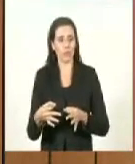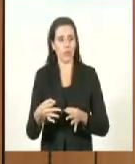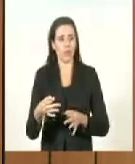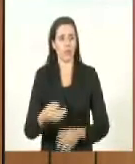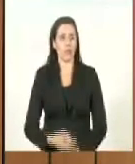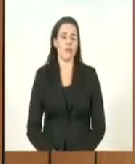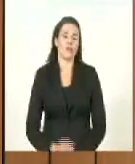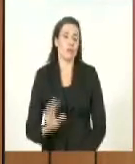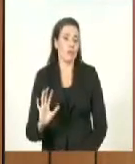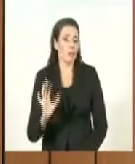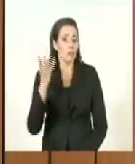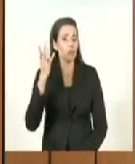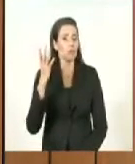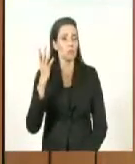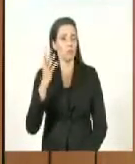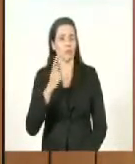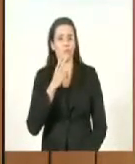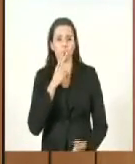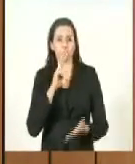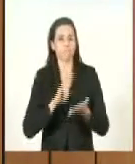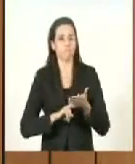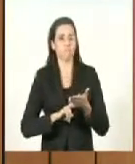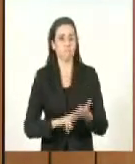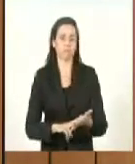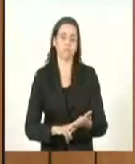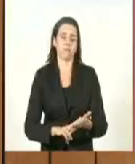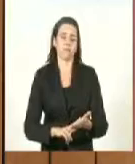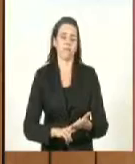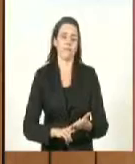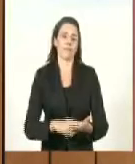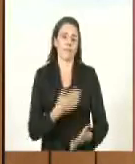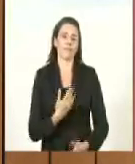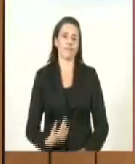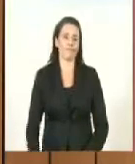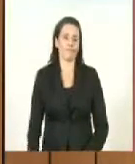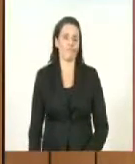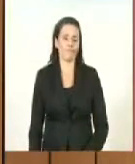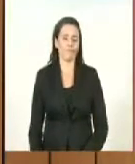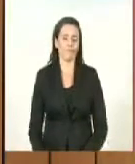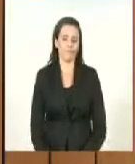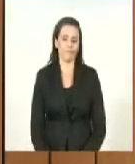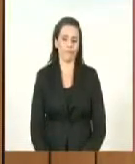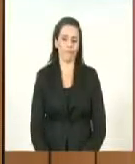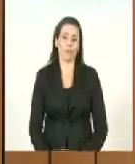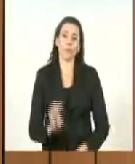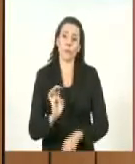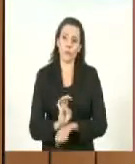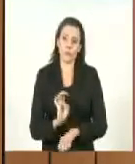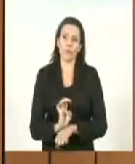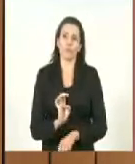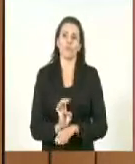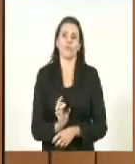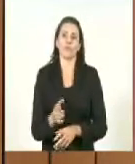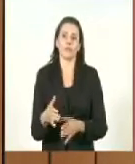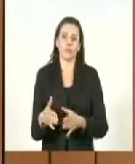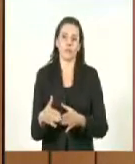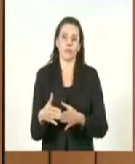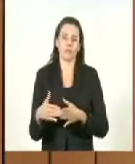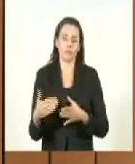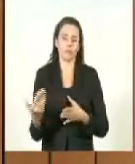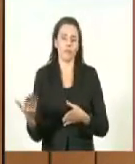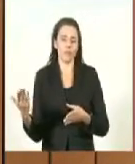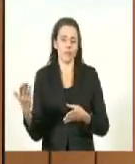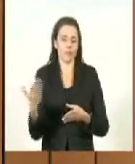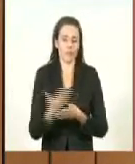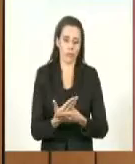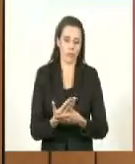E essa multa era uma multa diária por cada servidor. O Estado entrou, recorreu ao Ministério Público e até hoje